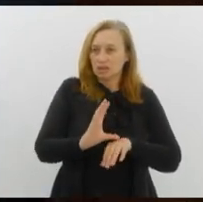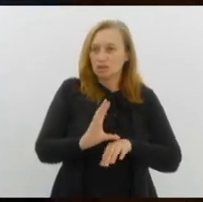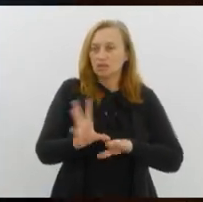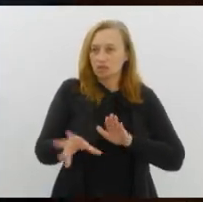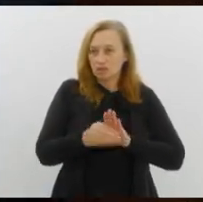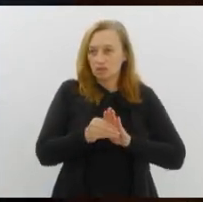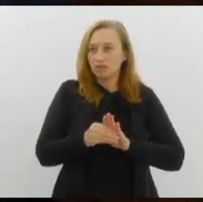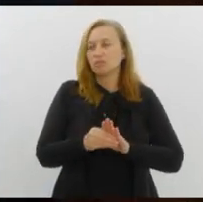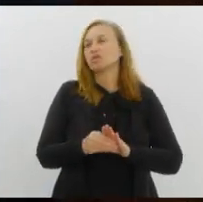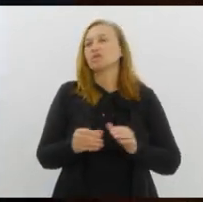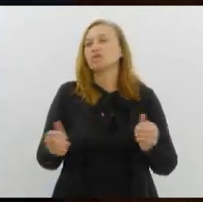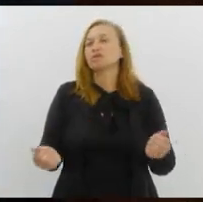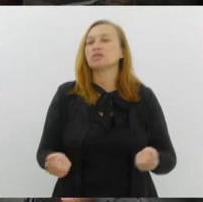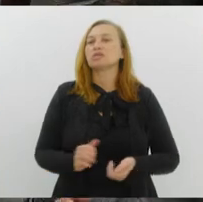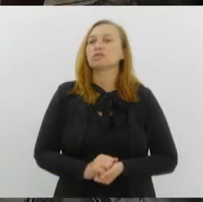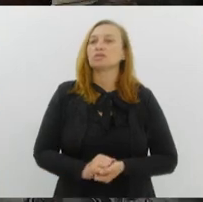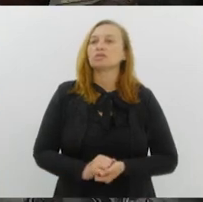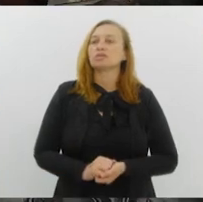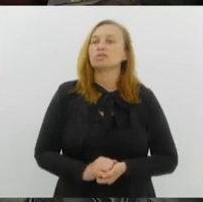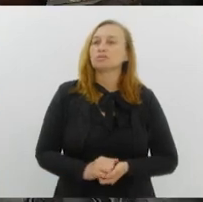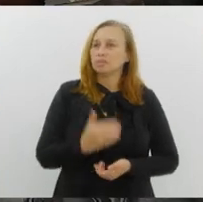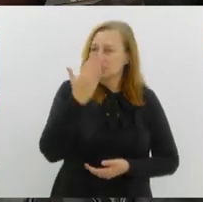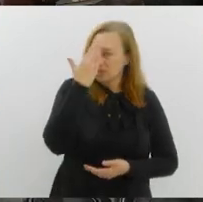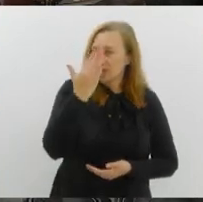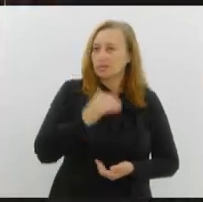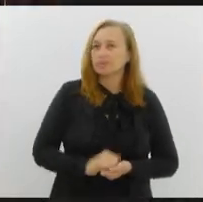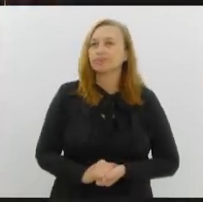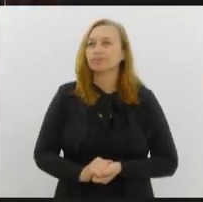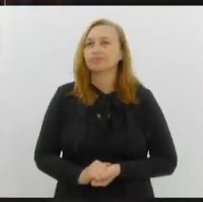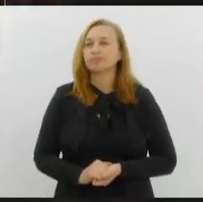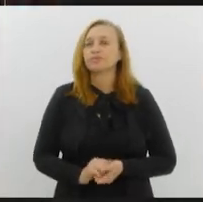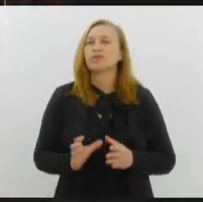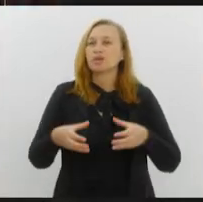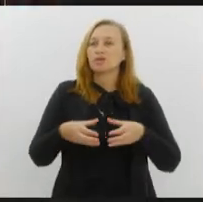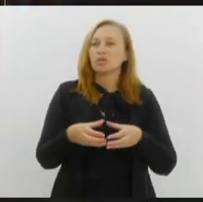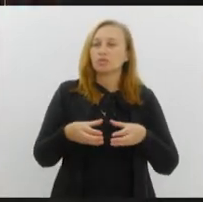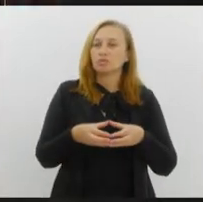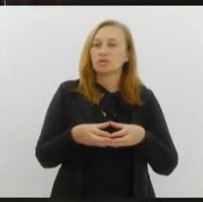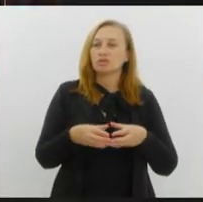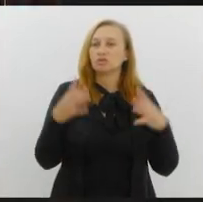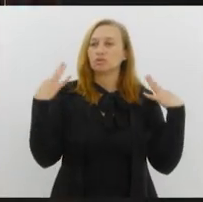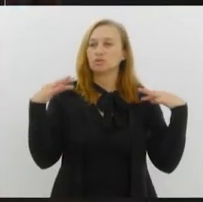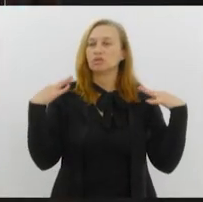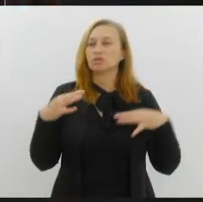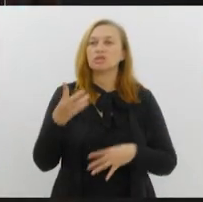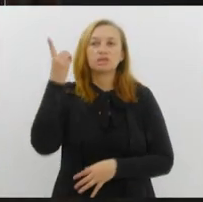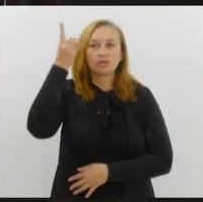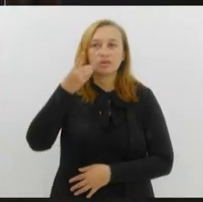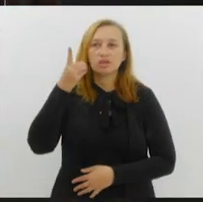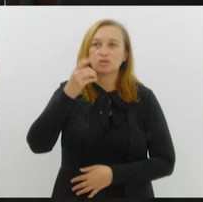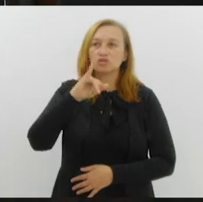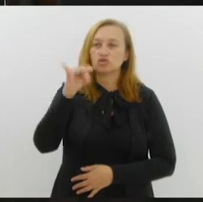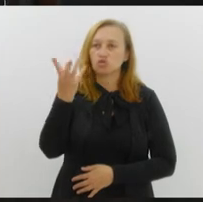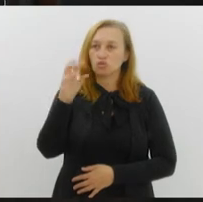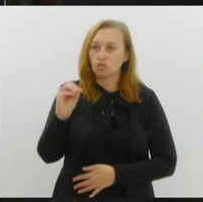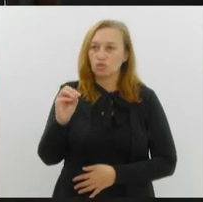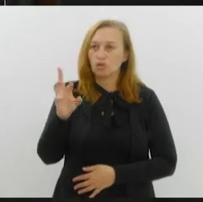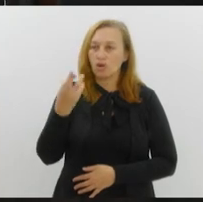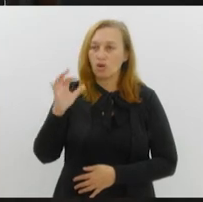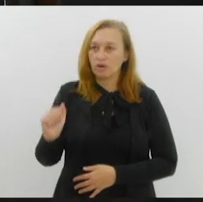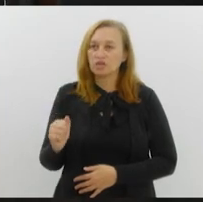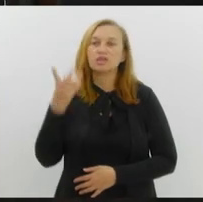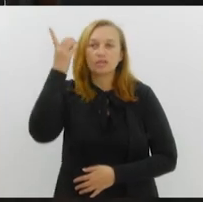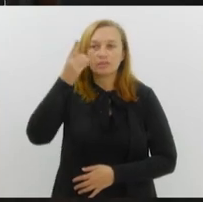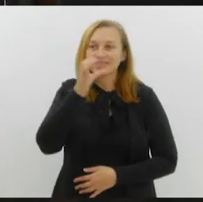pela constitucionalidade com emenda. Obrigada. Pela Comissão de Turismo, deputado Júlio Rocha, deputada